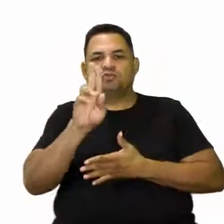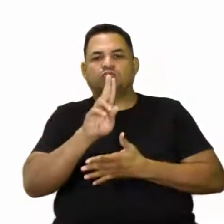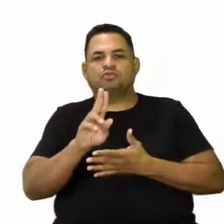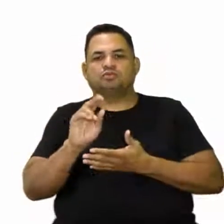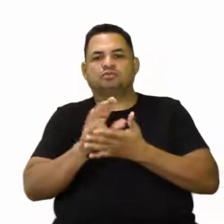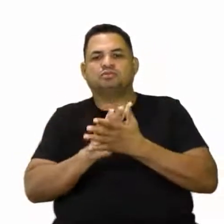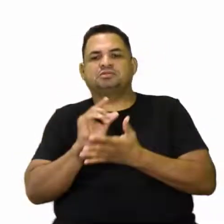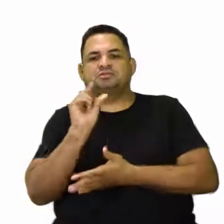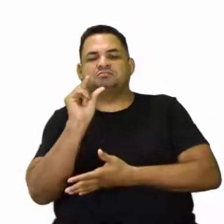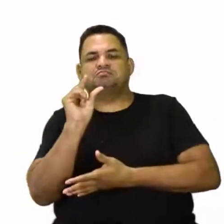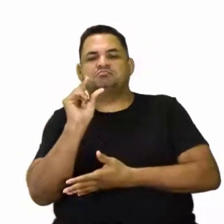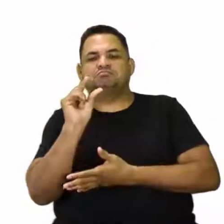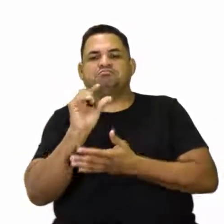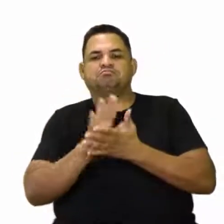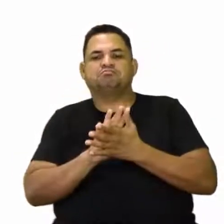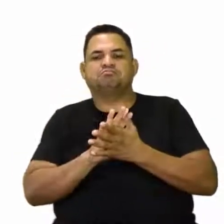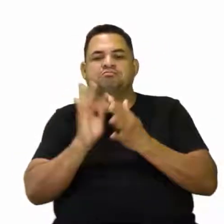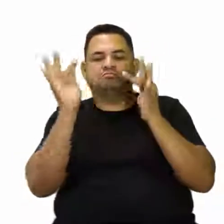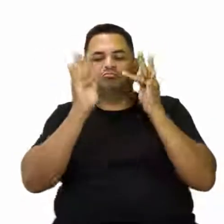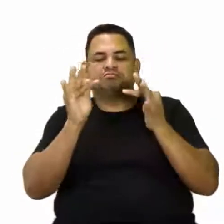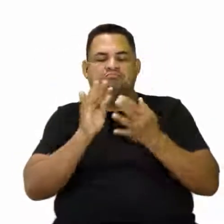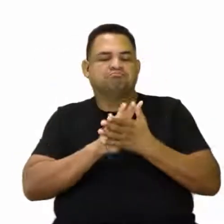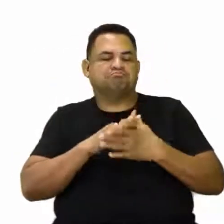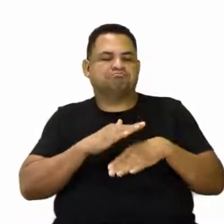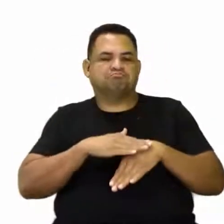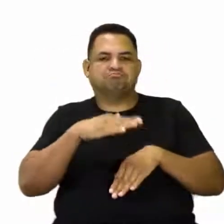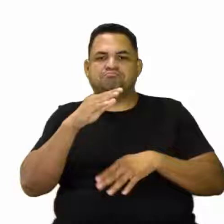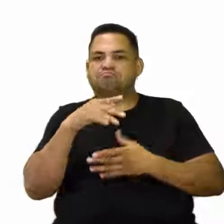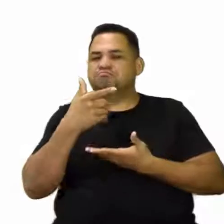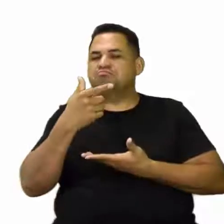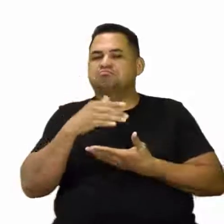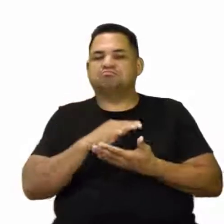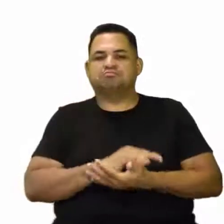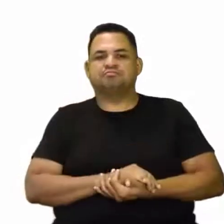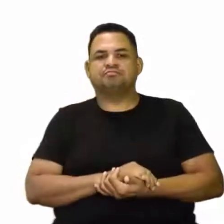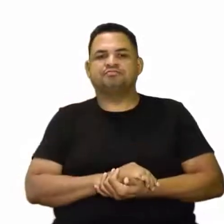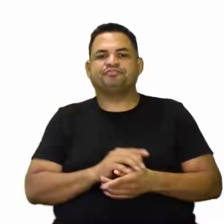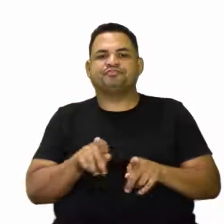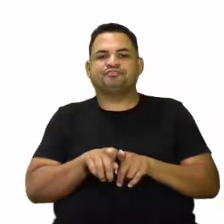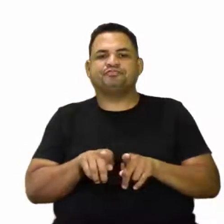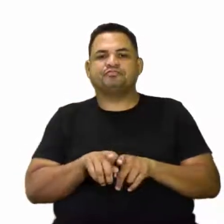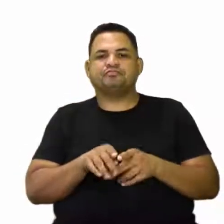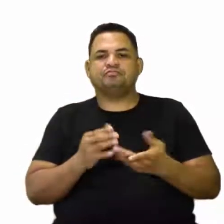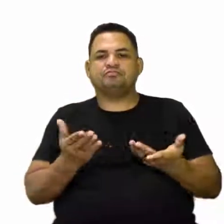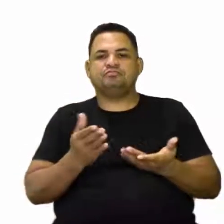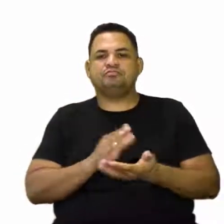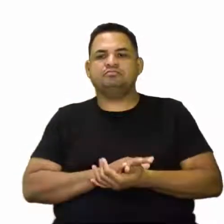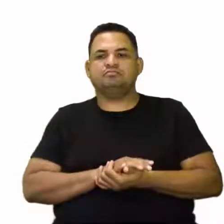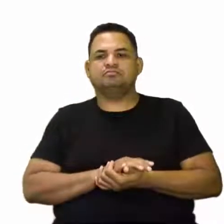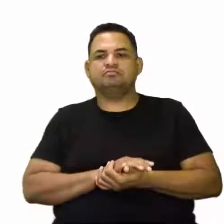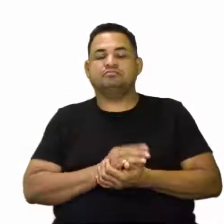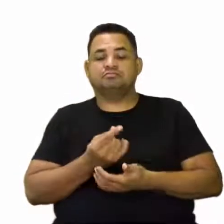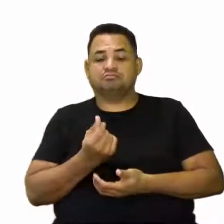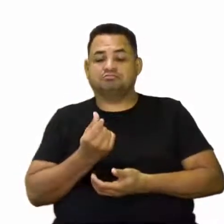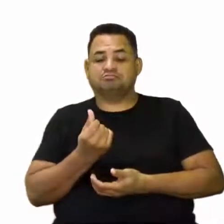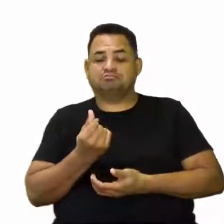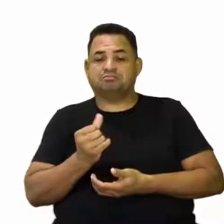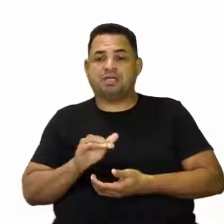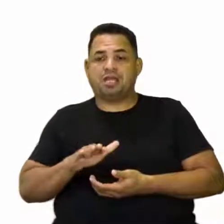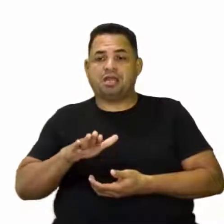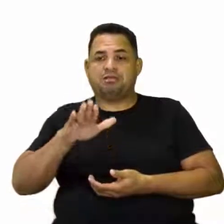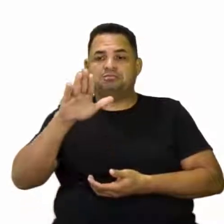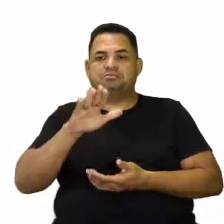com uma felicidade muito maior do que qualquer outro país. Que legal! E também é considerado o país mais caro da